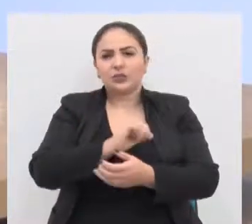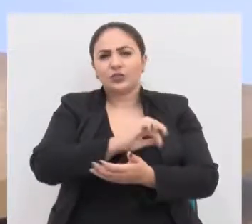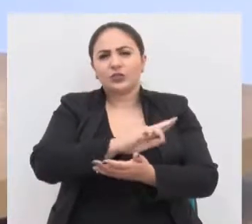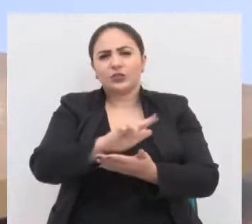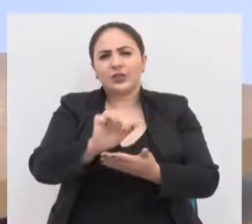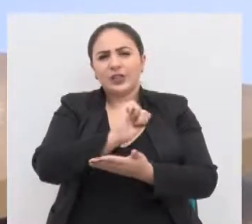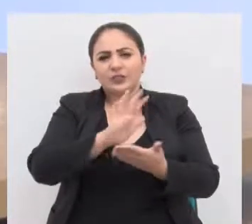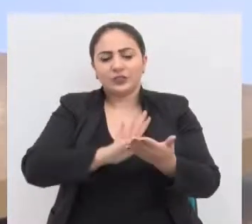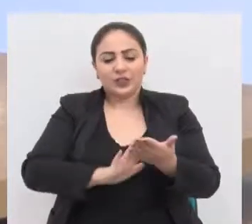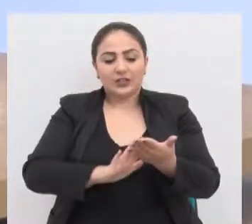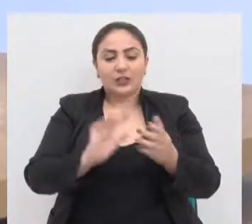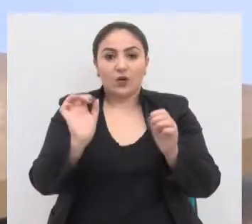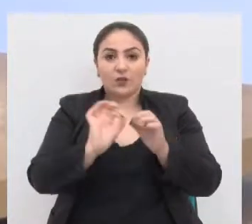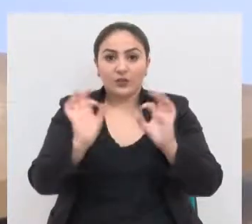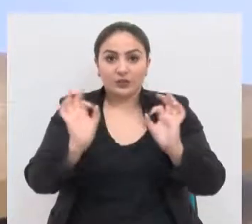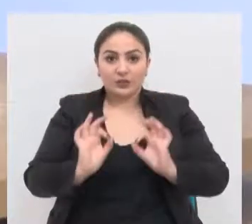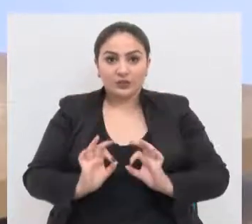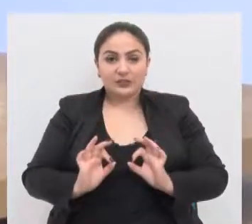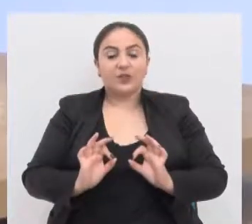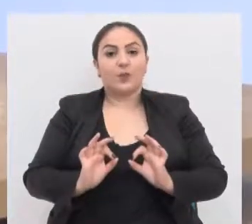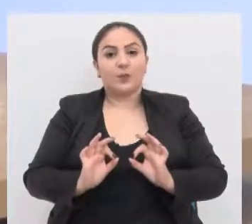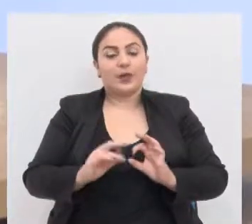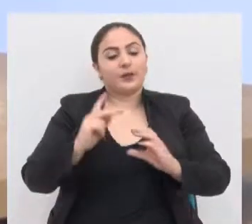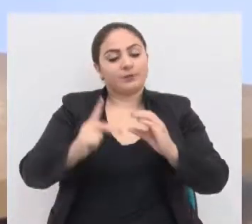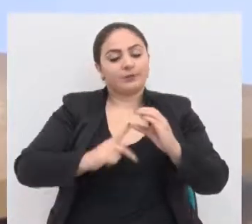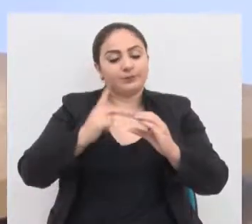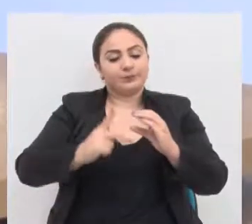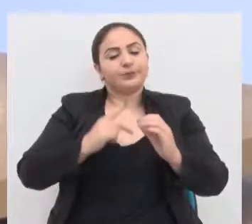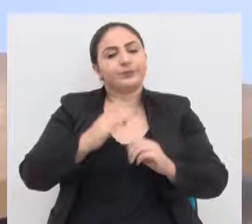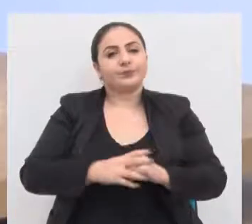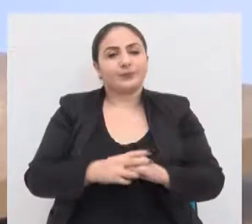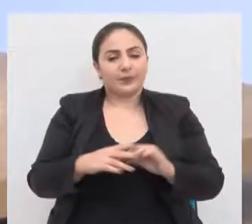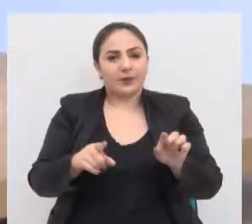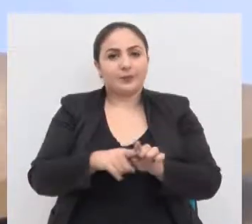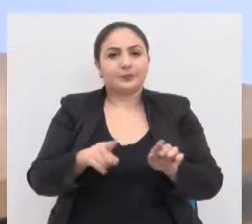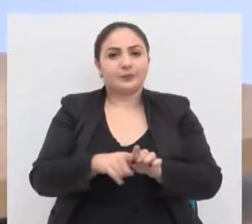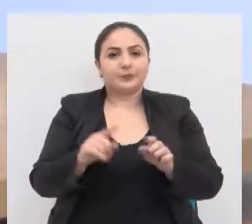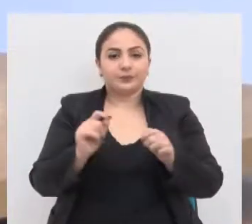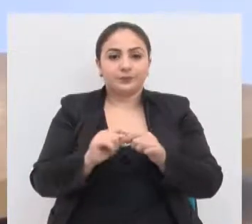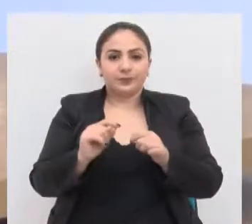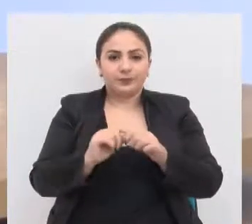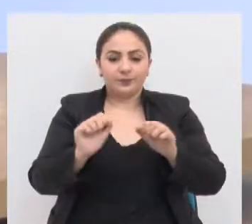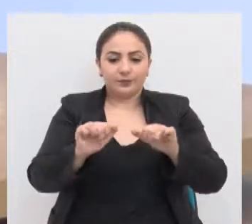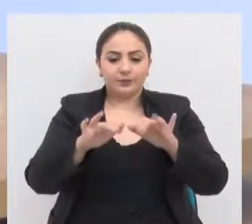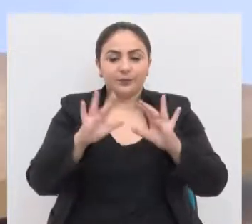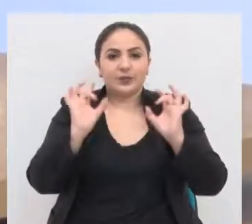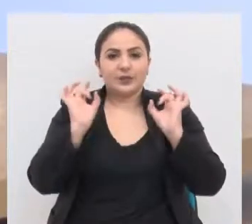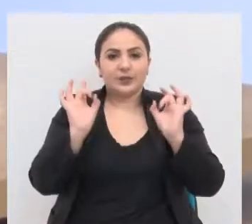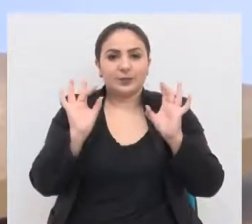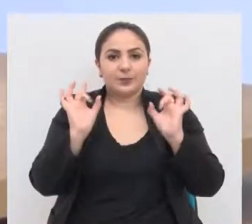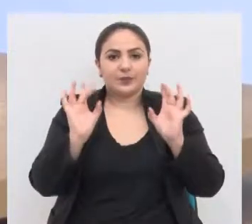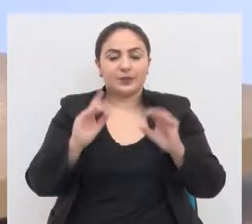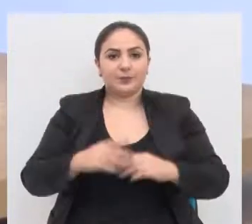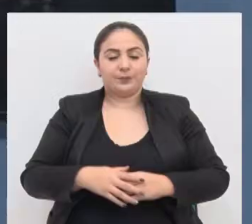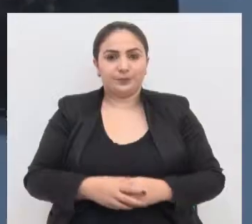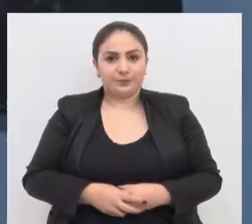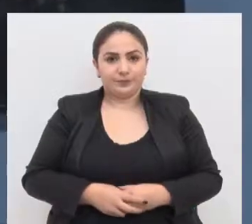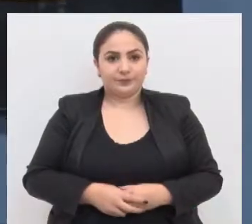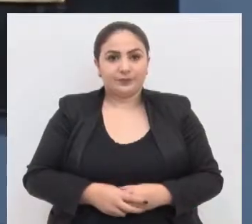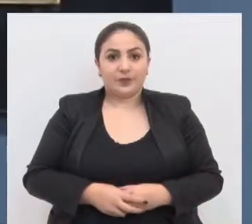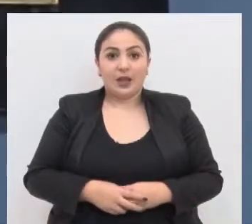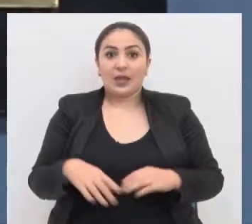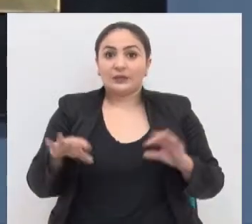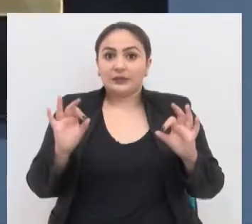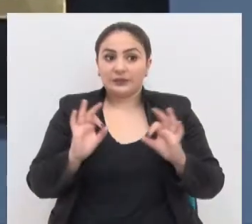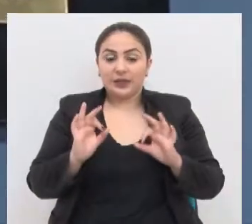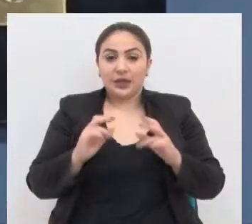de atividades organizadas pela Câmara de Vereadores. Entre elas, uma sessão plenária especial. Não